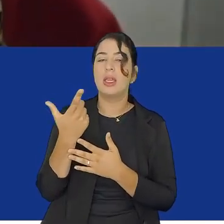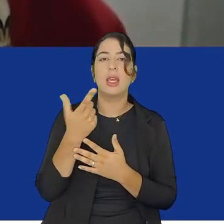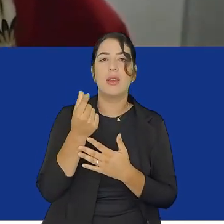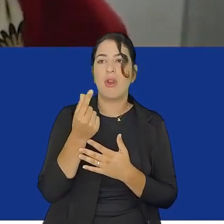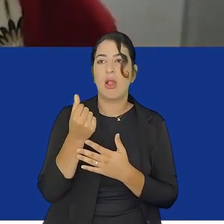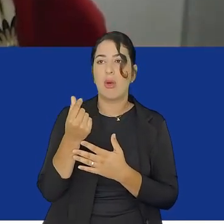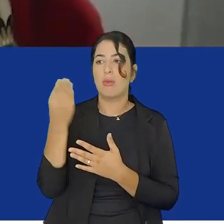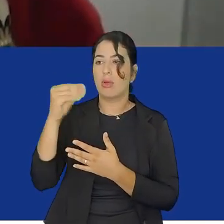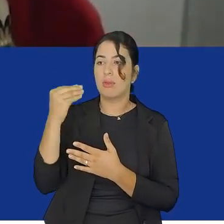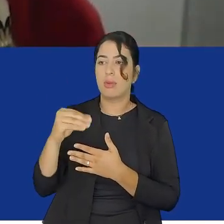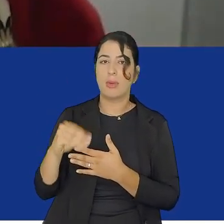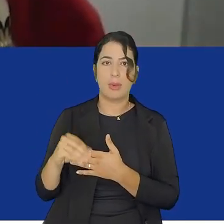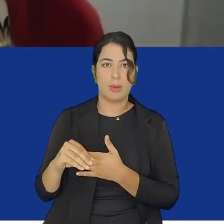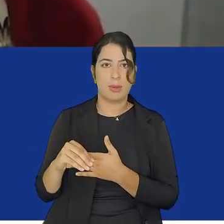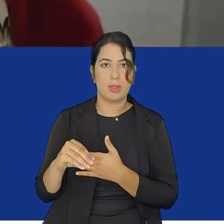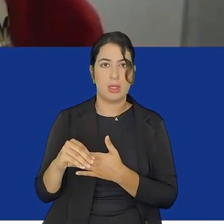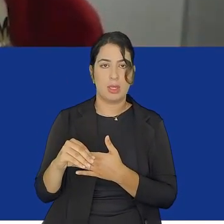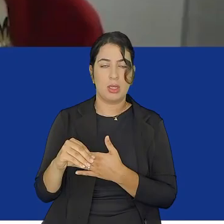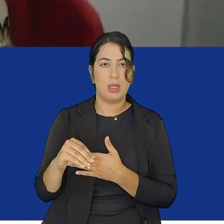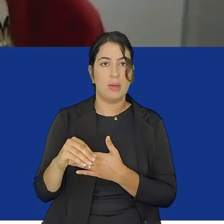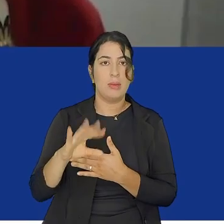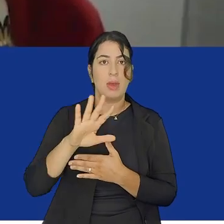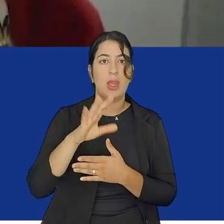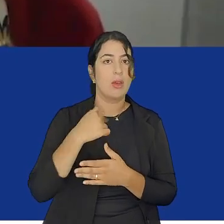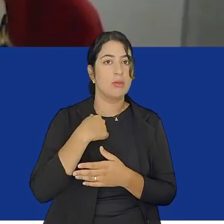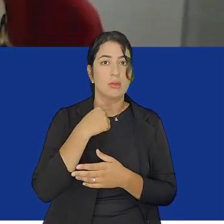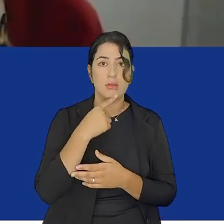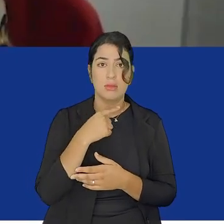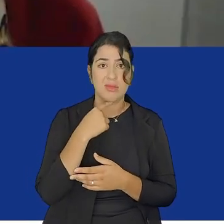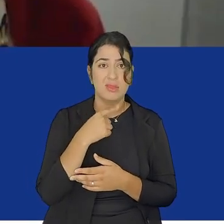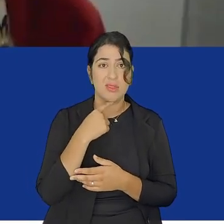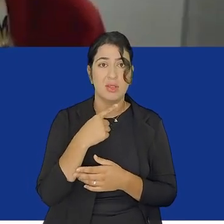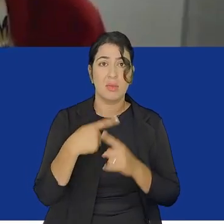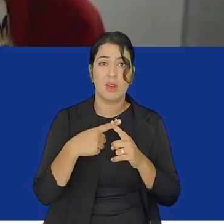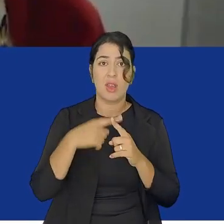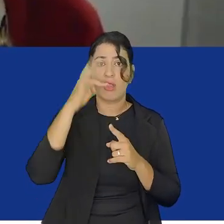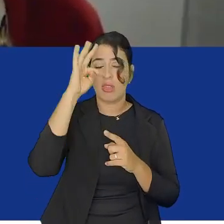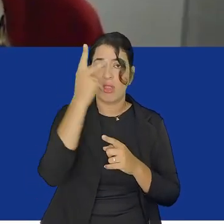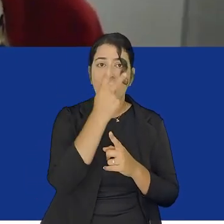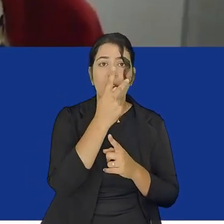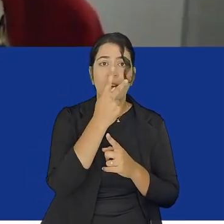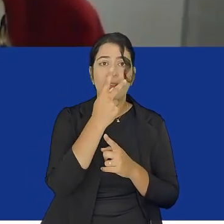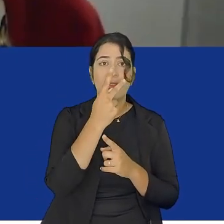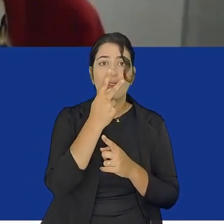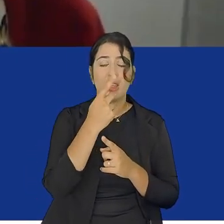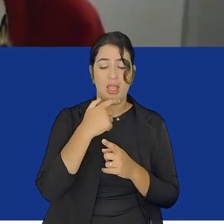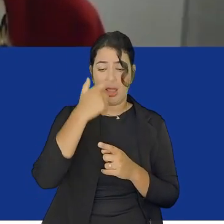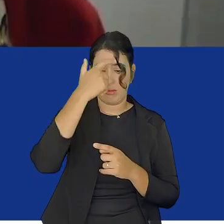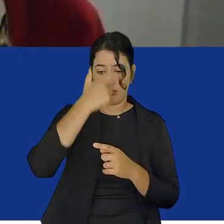de atenção, não vou conseguir fazer esse negócio, porque eu não tenho perfil para isso.